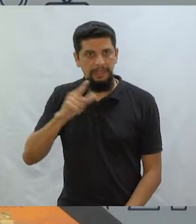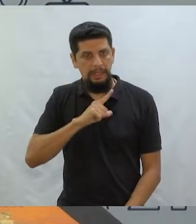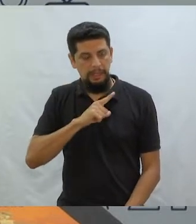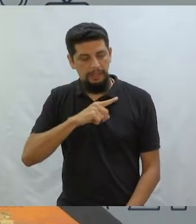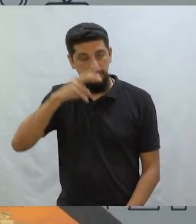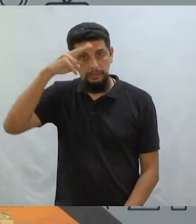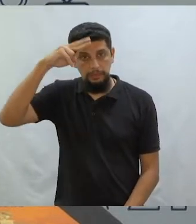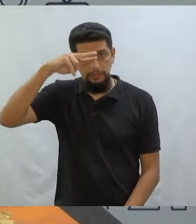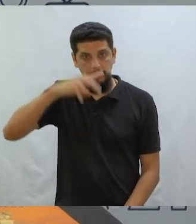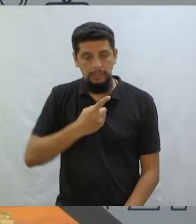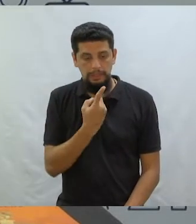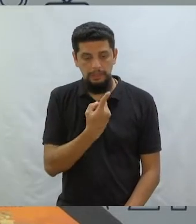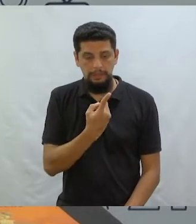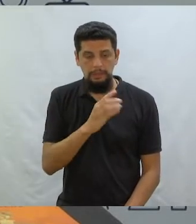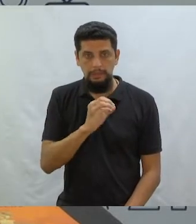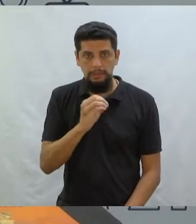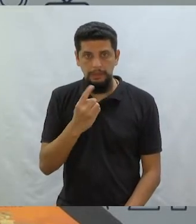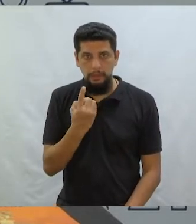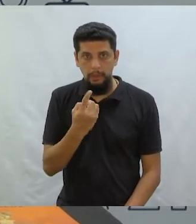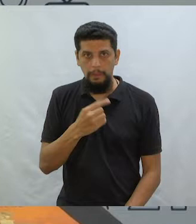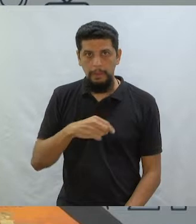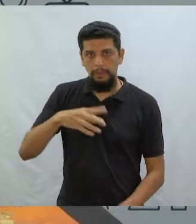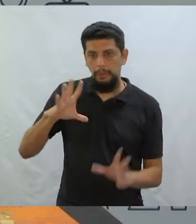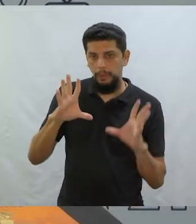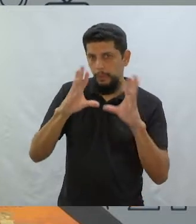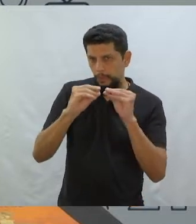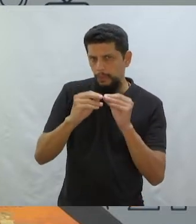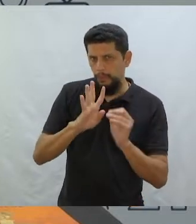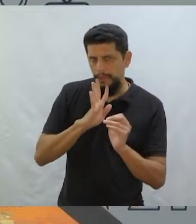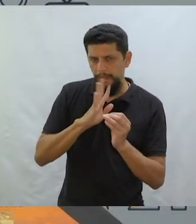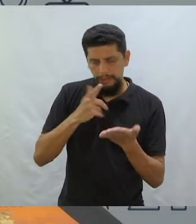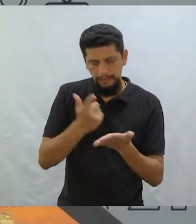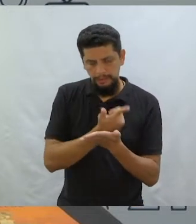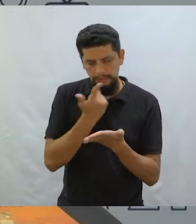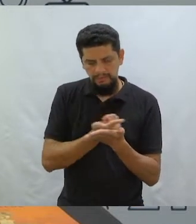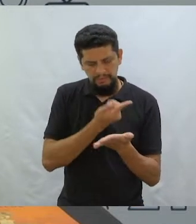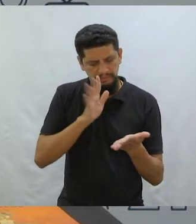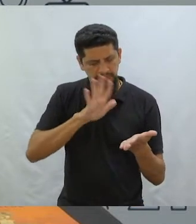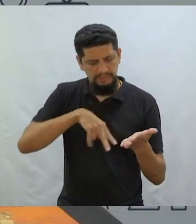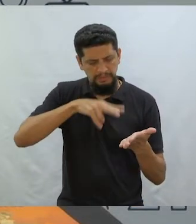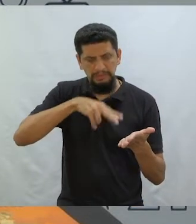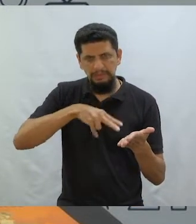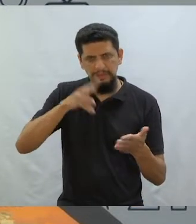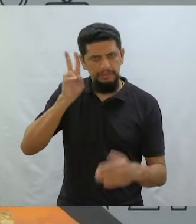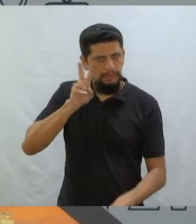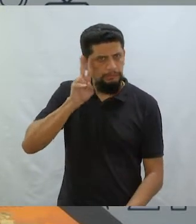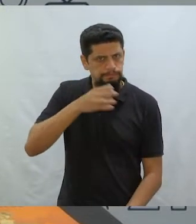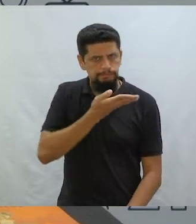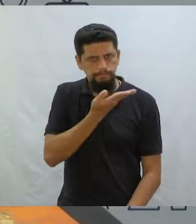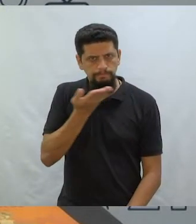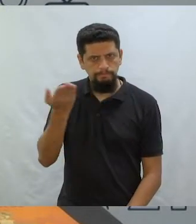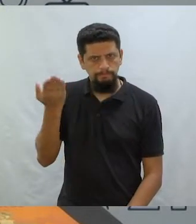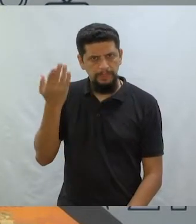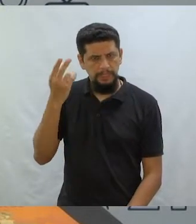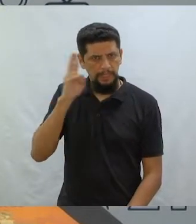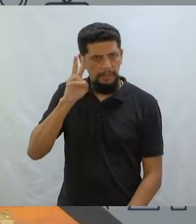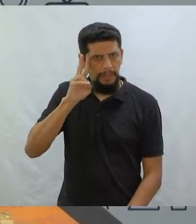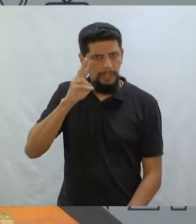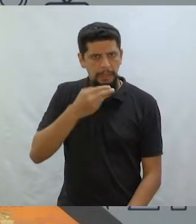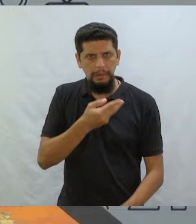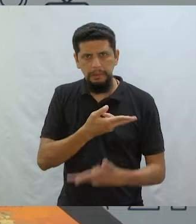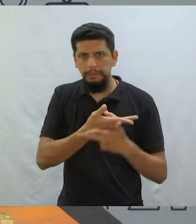histórias das 100 noites conhecem esse nome 100 noites te lembra alguma coisa te lembra alguma